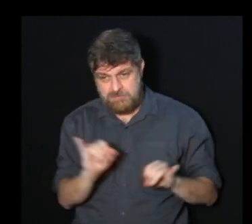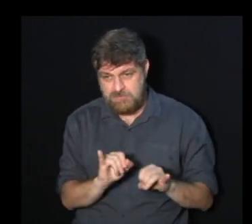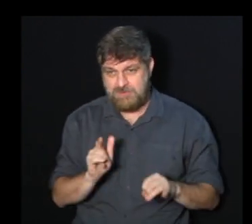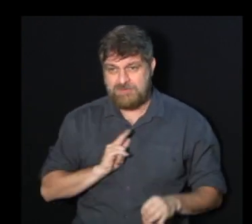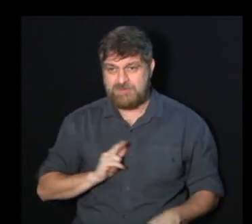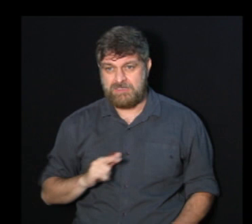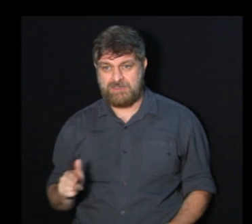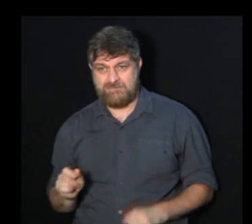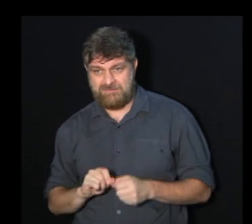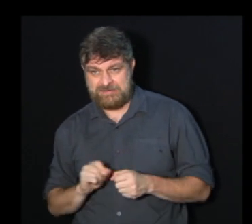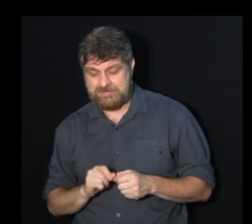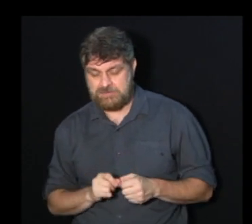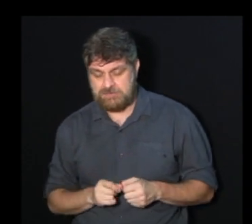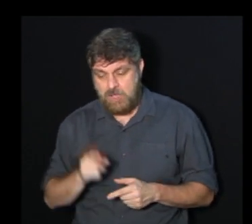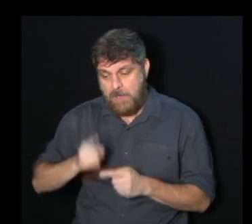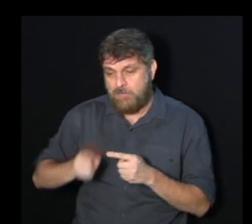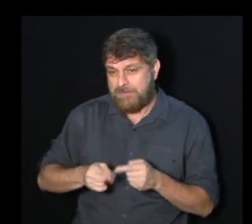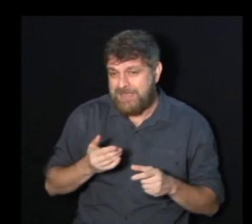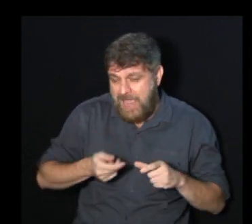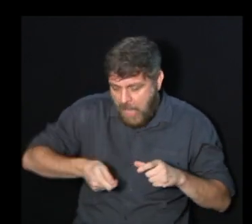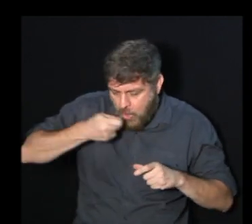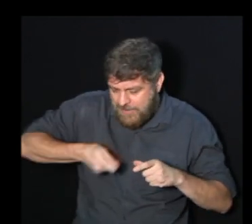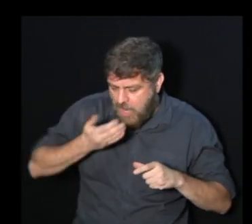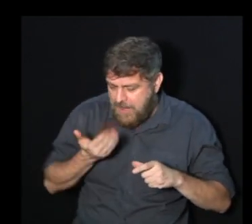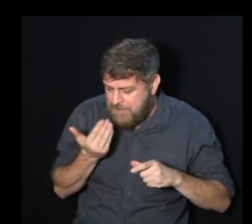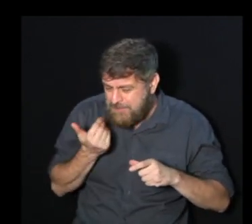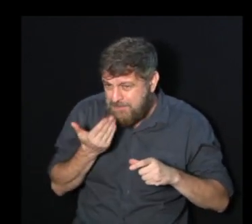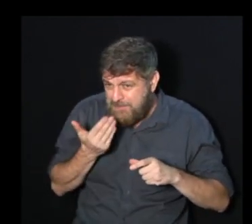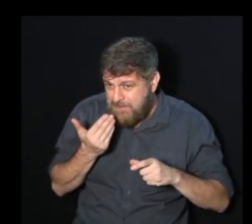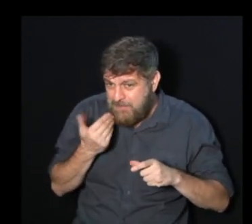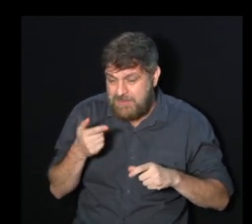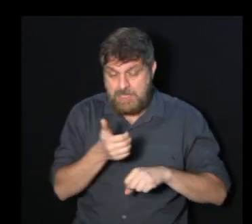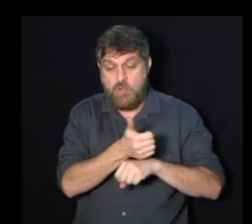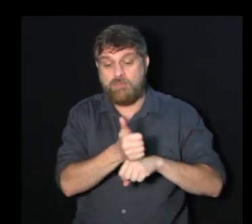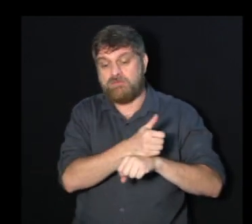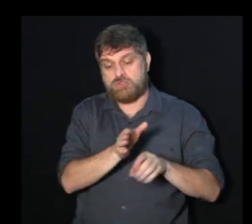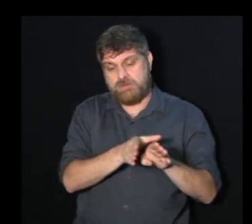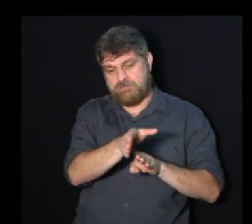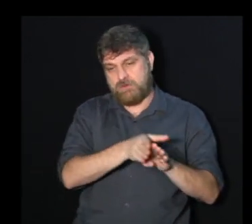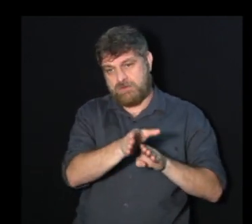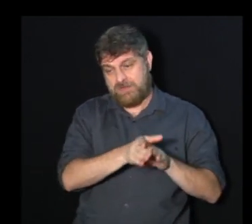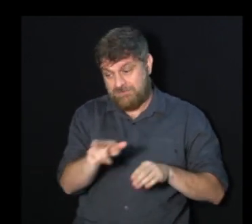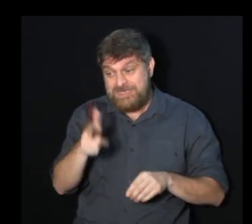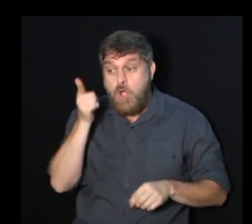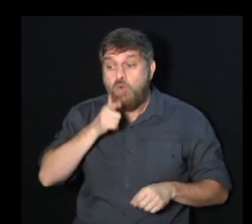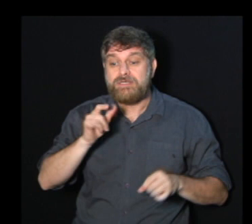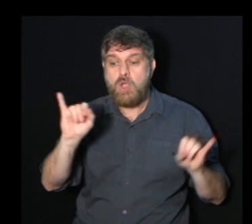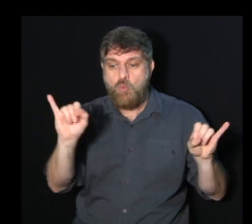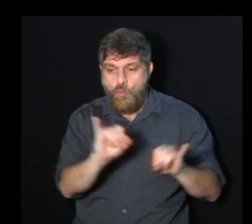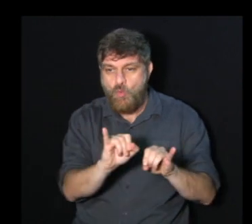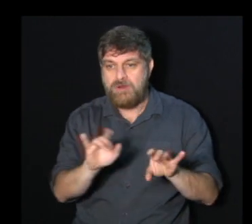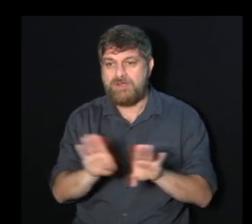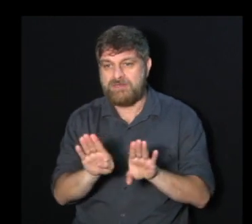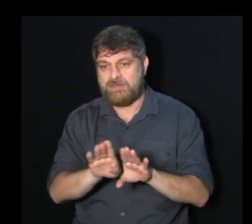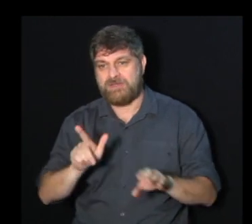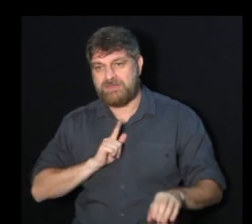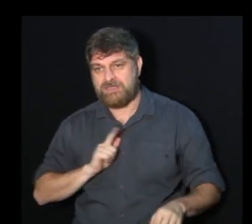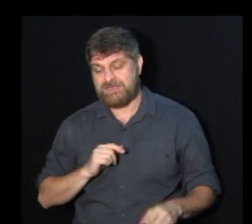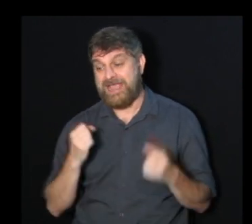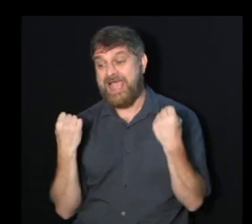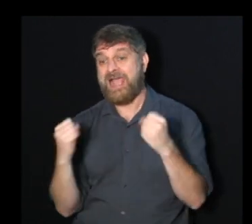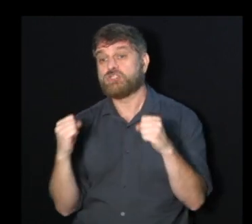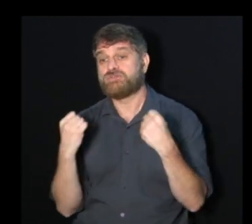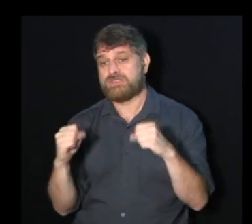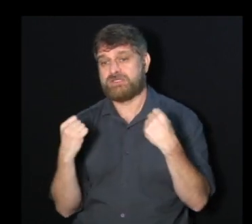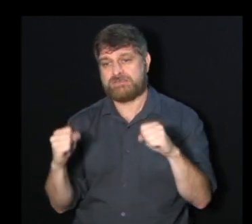dieta um pouco mais restrita ou não. Então, o profissional vai conseguir te orientar melhor, tá? E o que a gente fala, tem que introduzir esse paciente com atividade